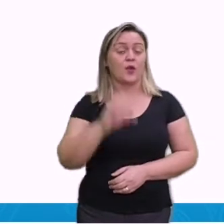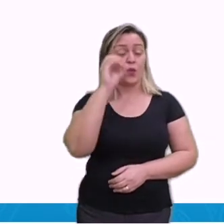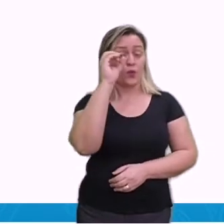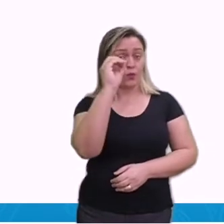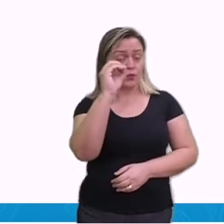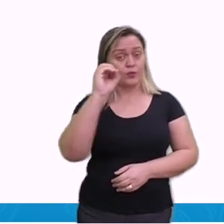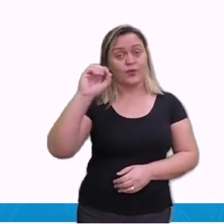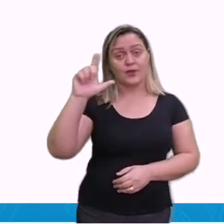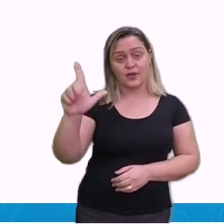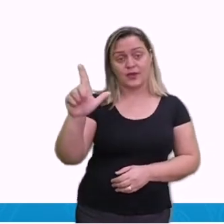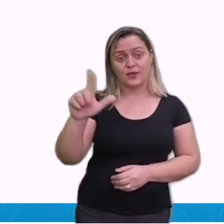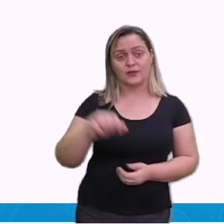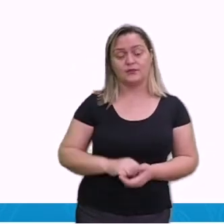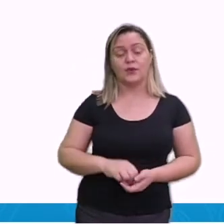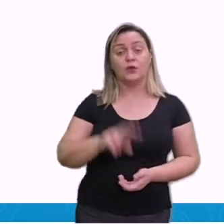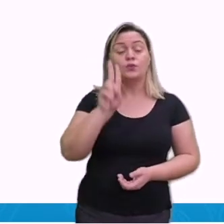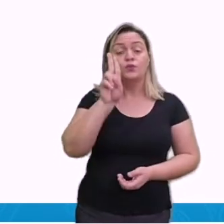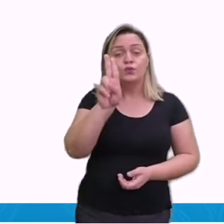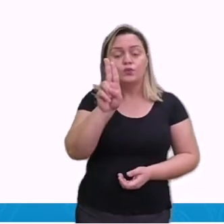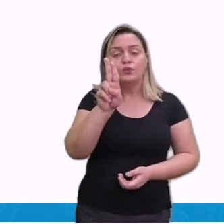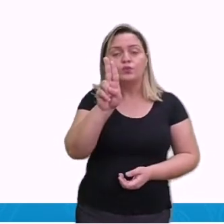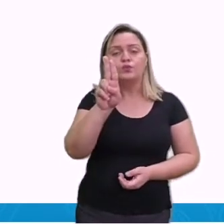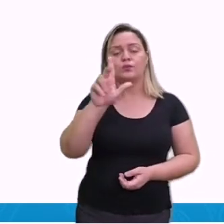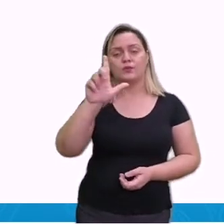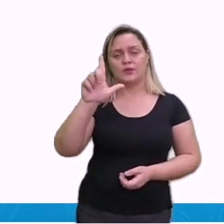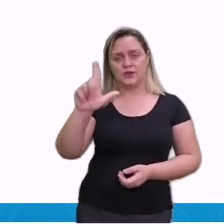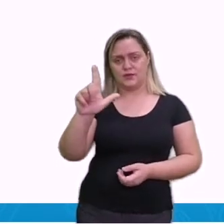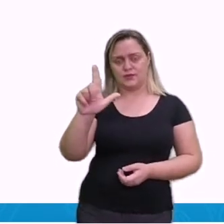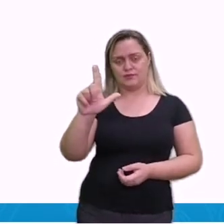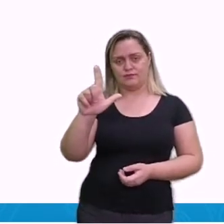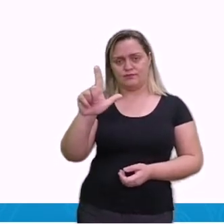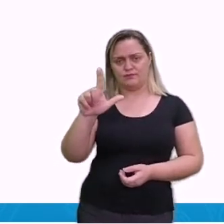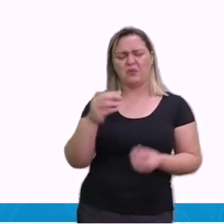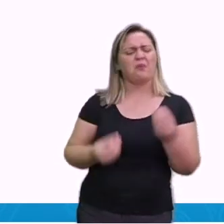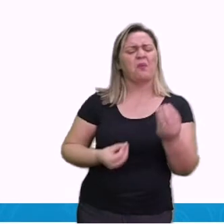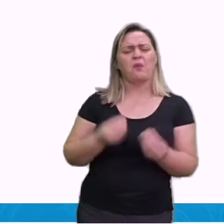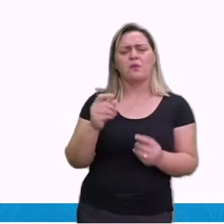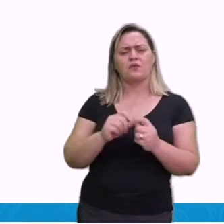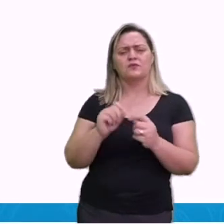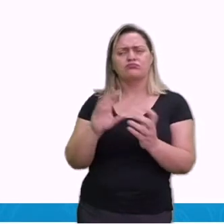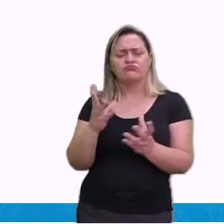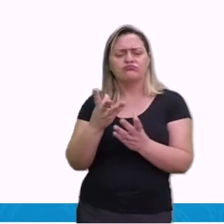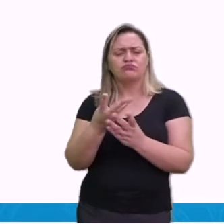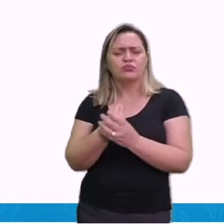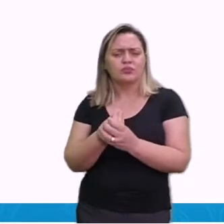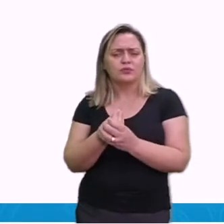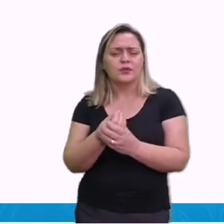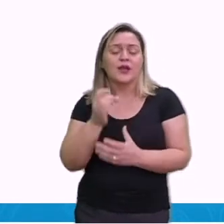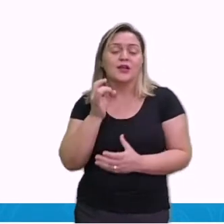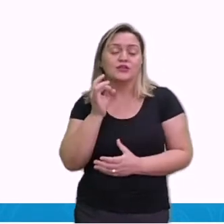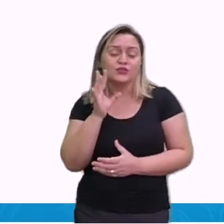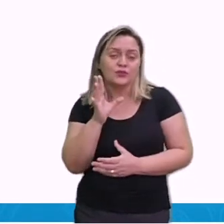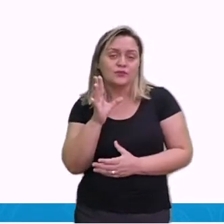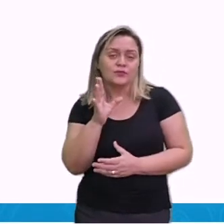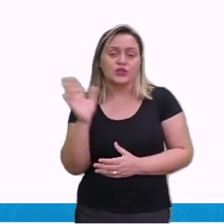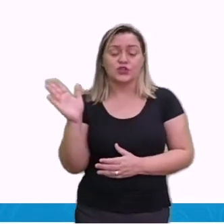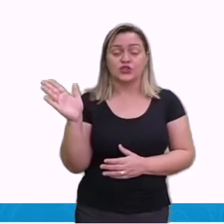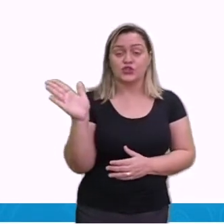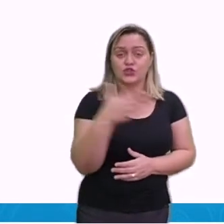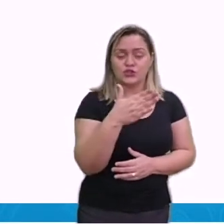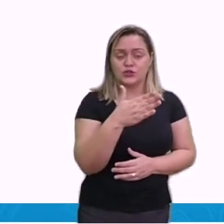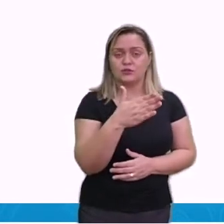terminam em AL, EL e OL. E também em UL. É só você